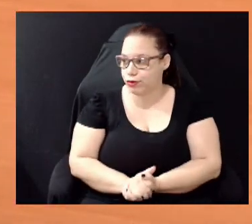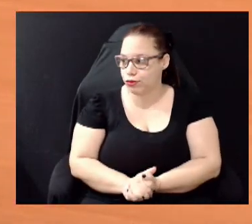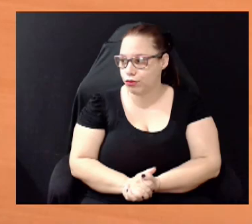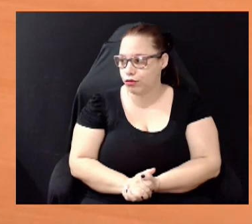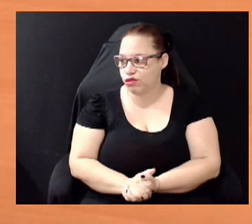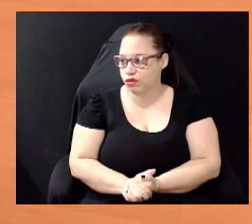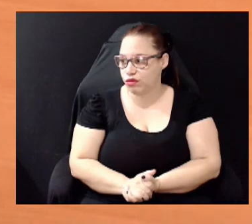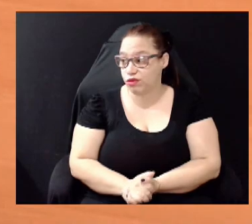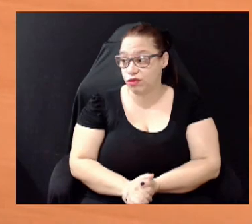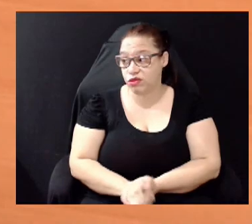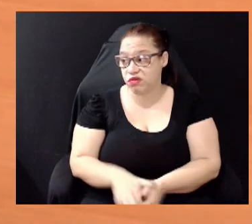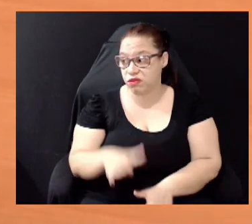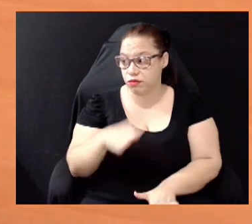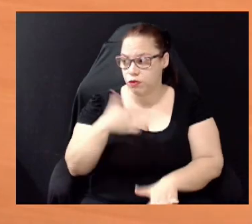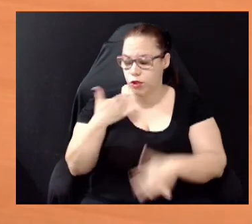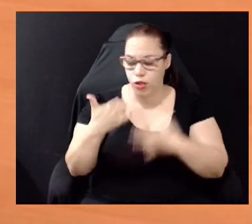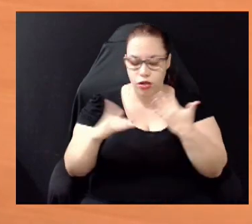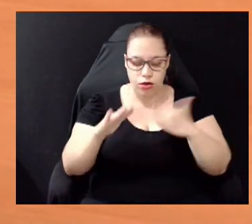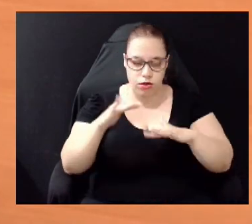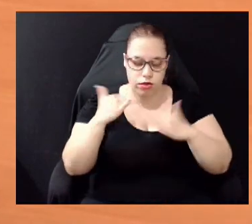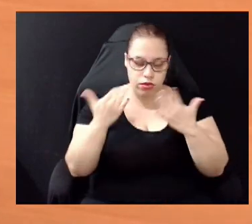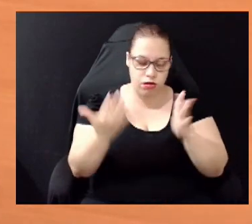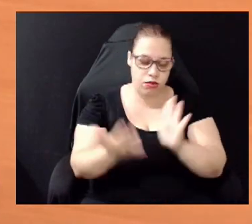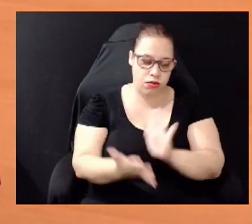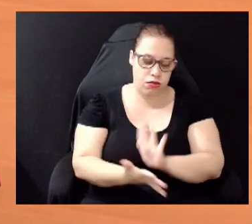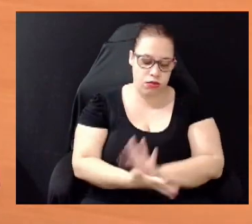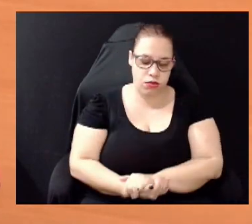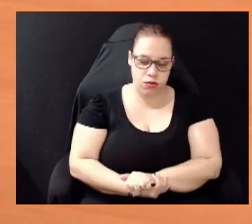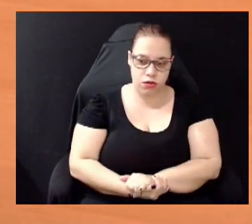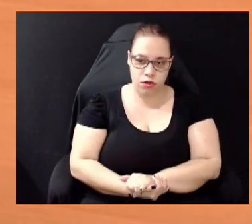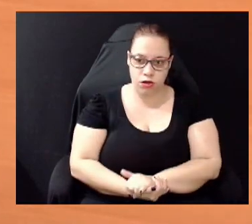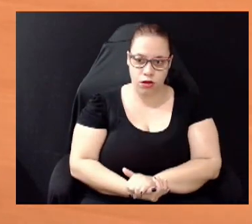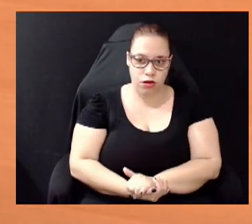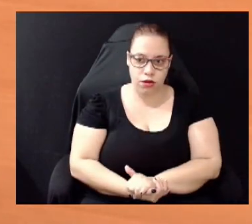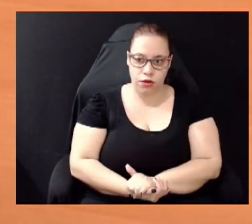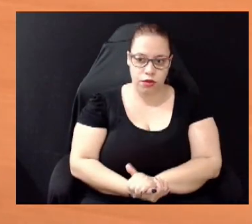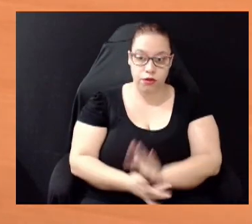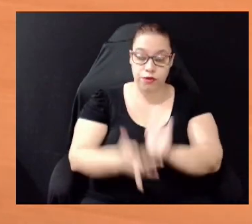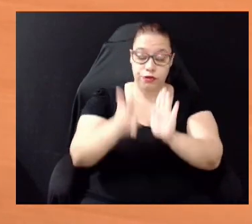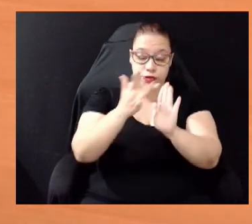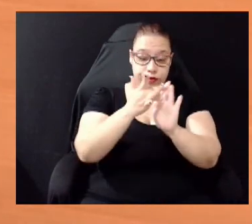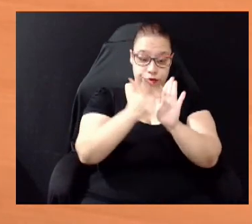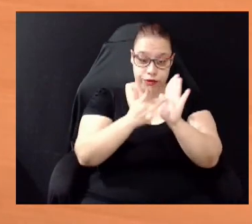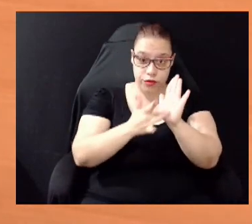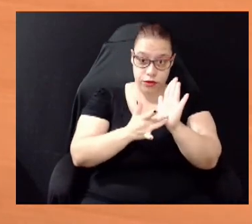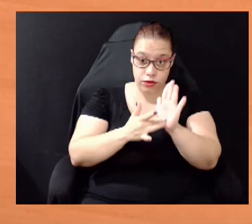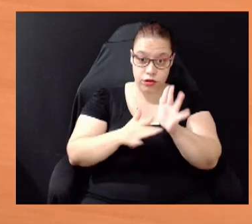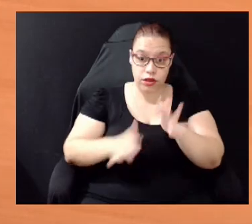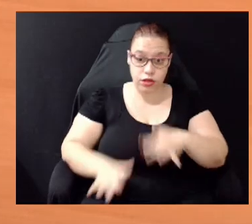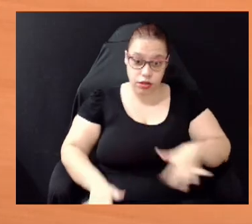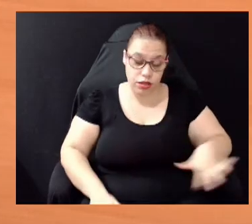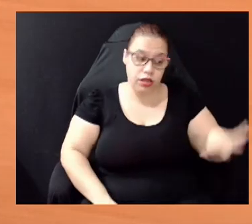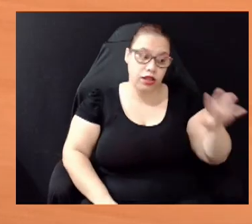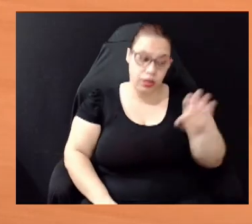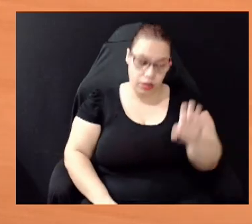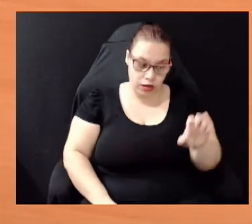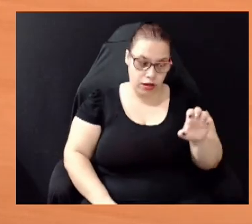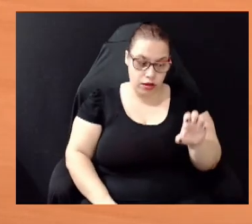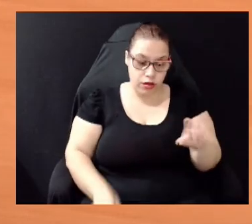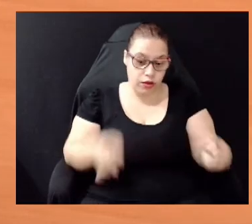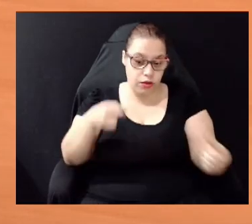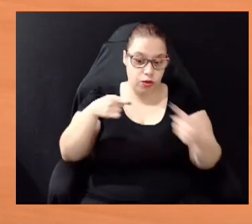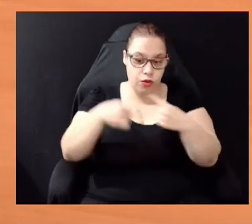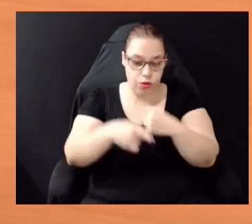gente, né? Então, a questão que a gente tem pautado também na esquerda, né, contra a escala